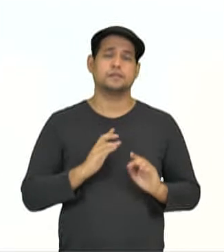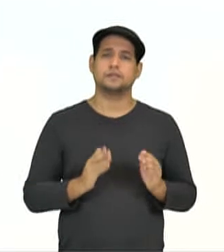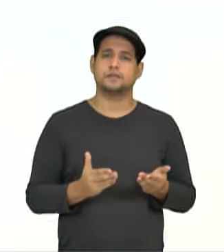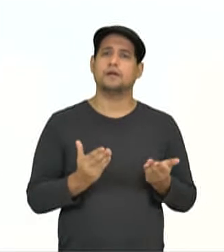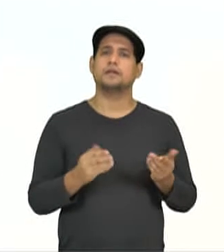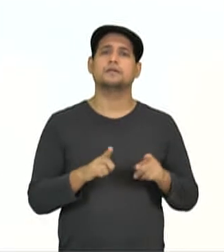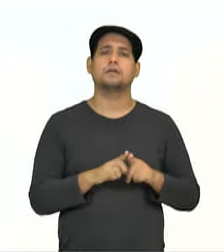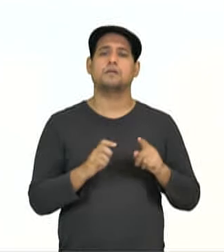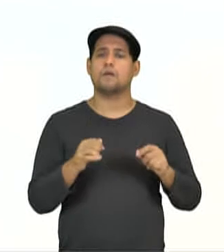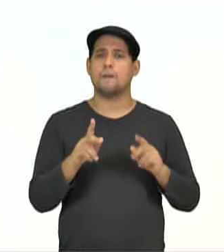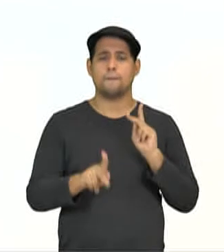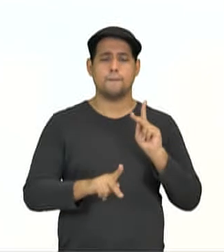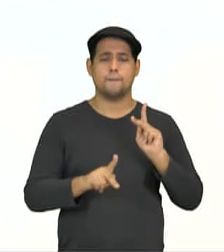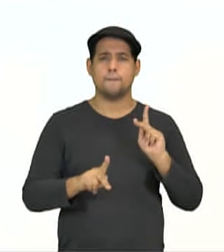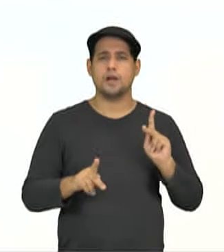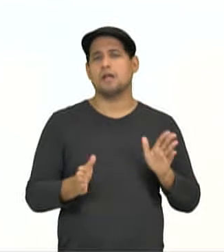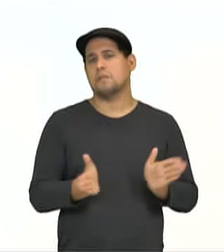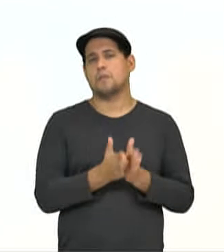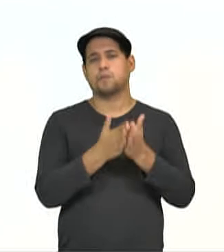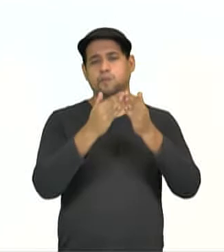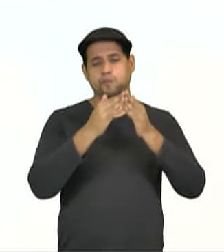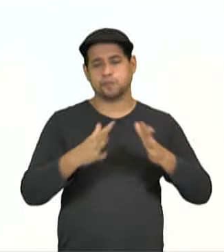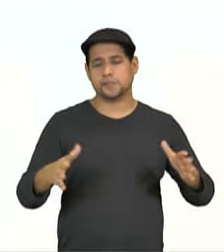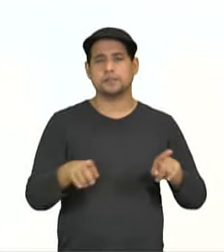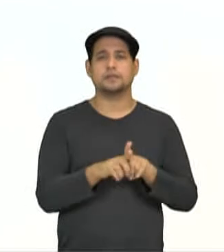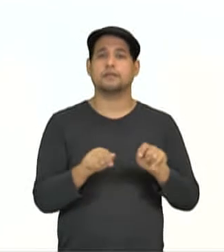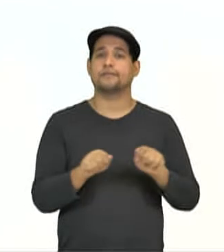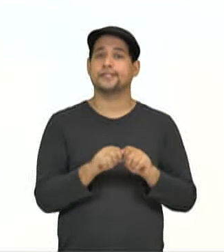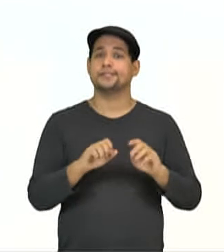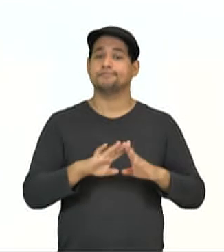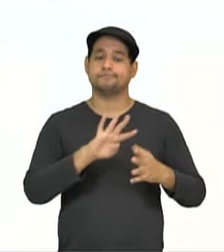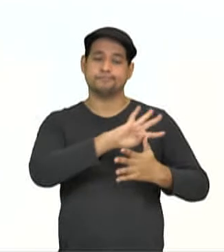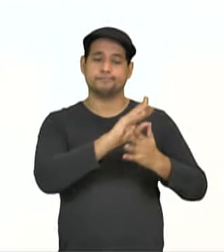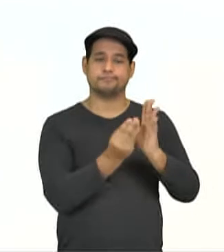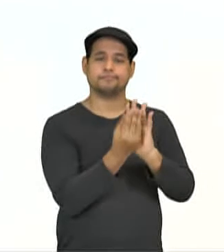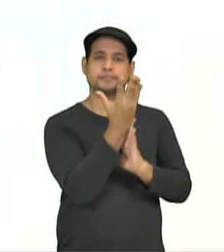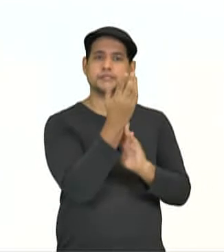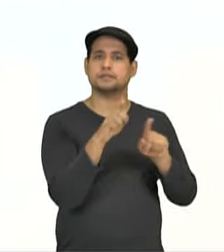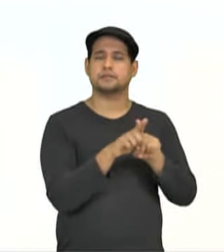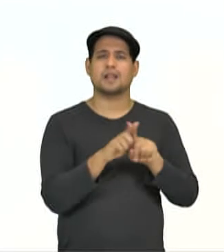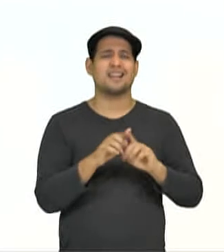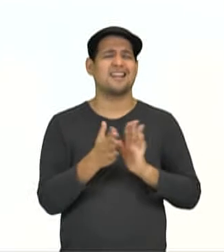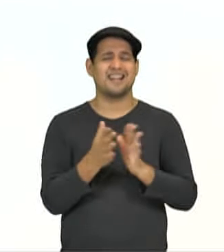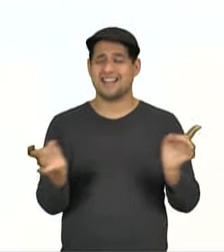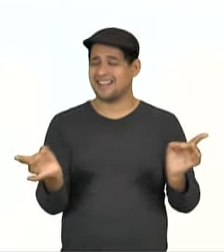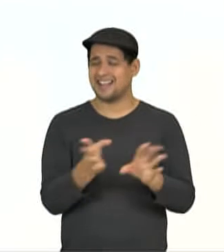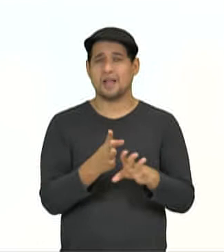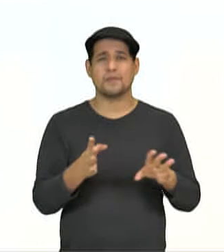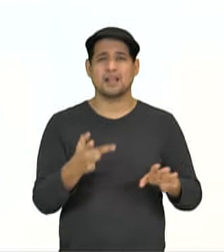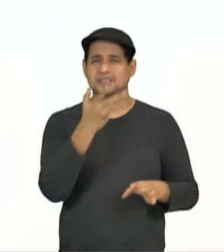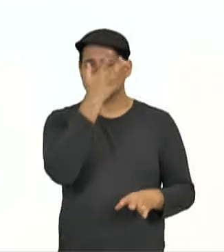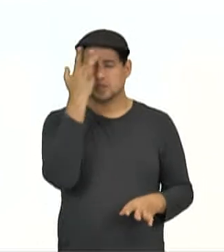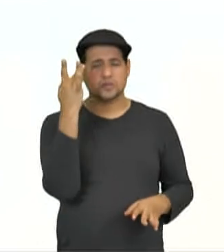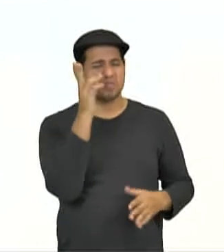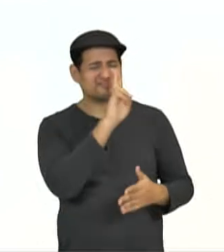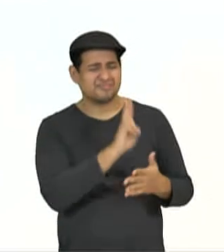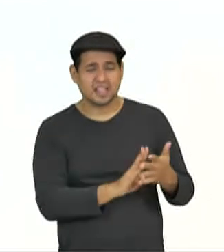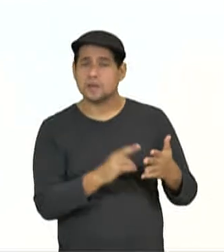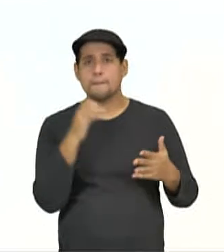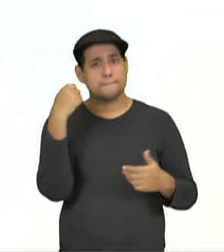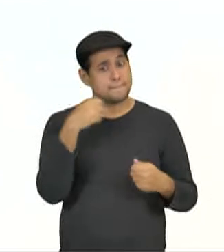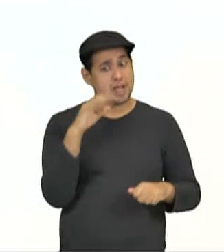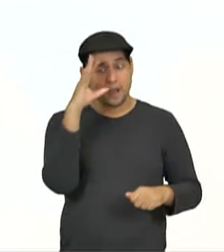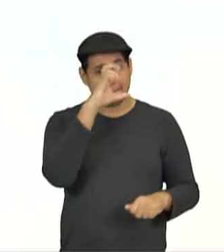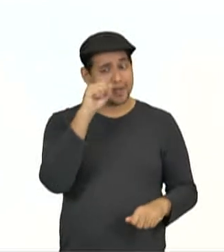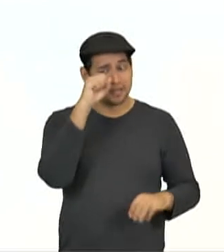a erradicação da pobreza, promover o desenvolvimento sustentável, né, acabar com o analfabetismo, o combate